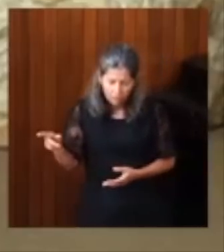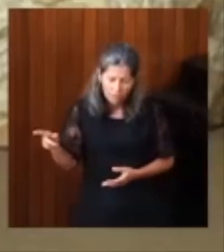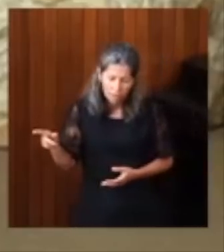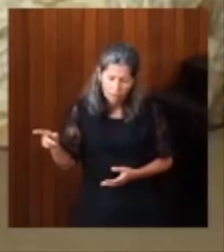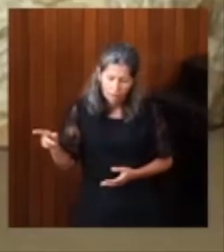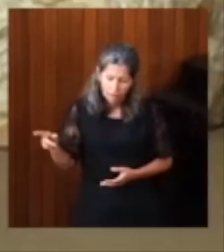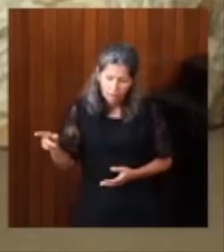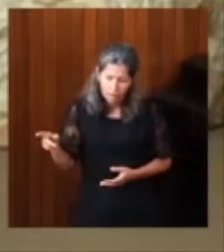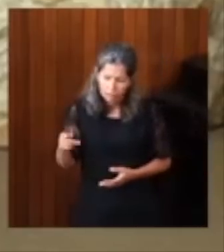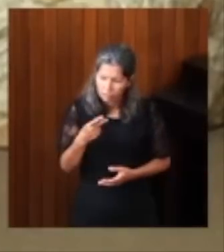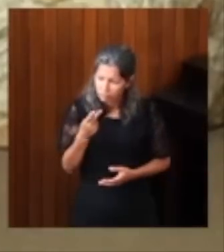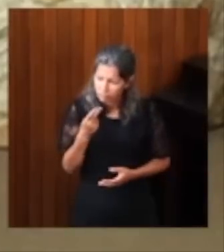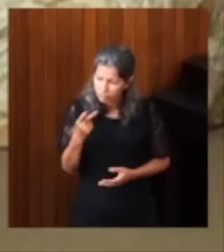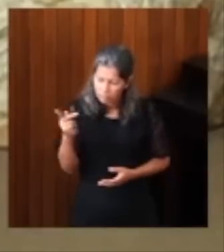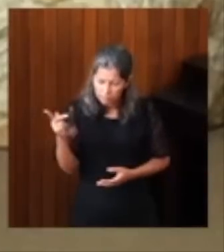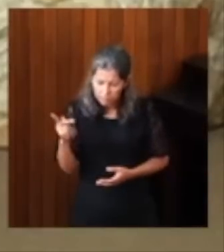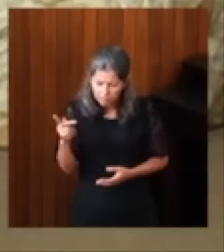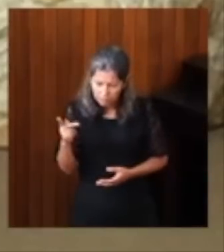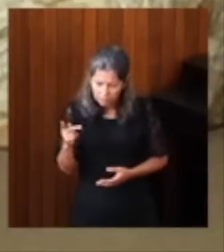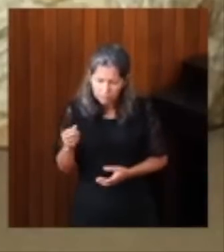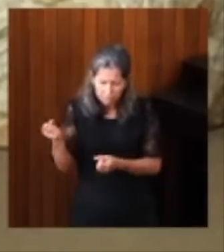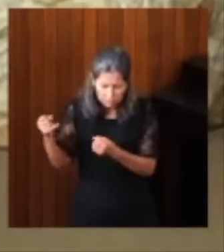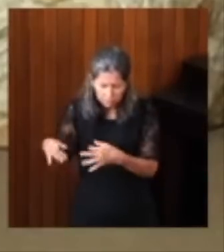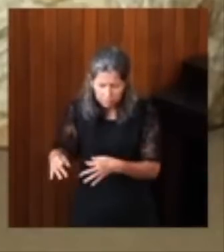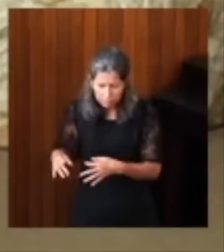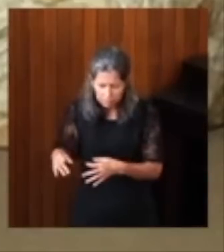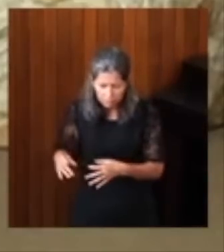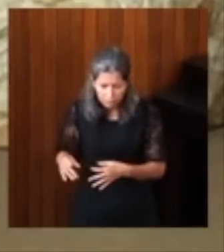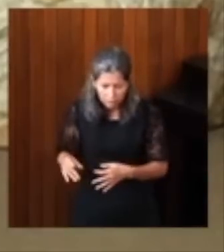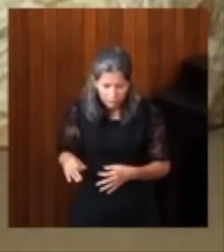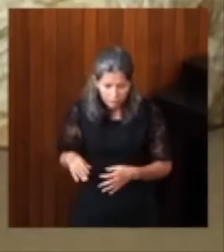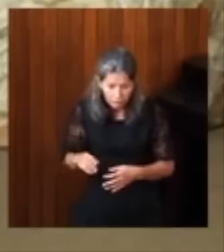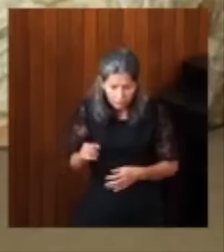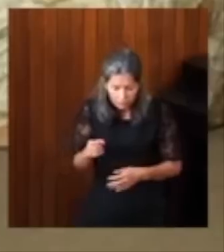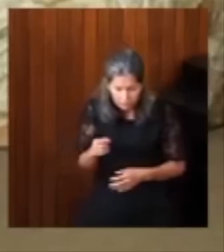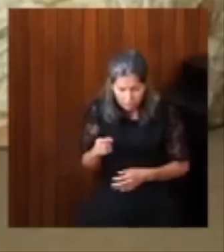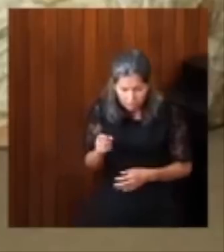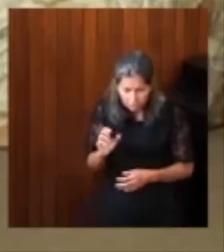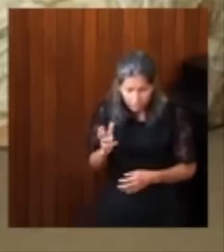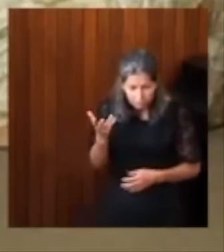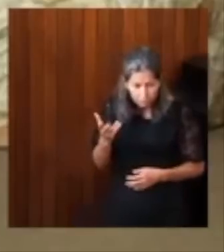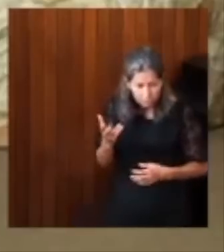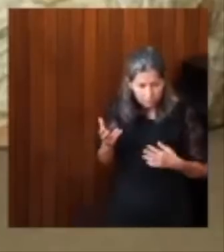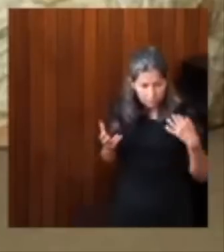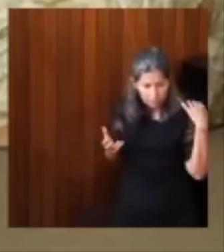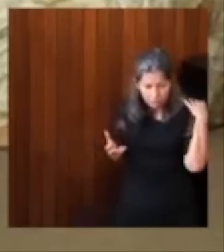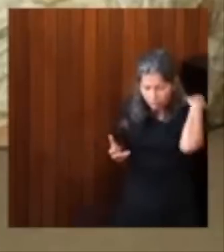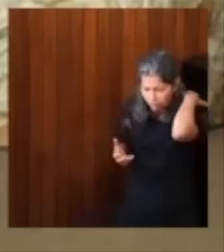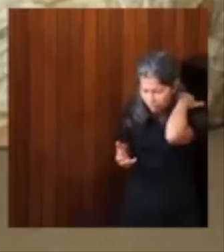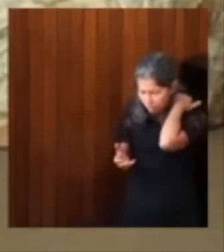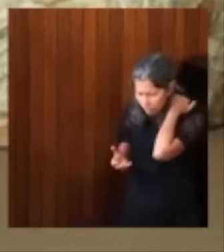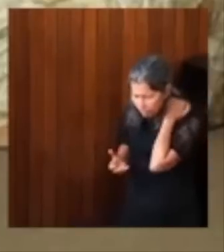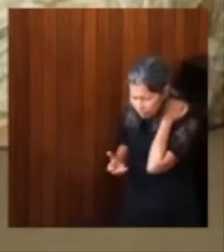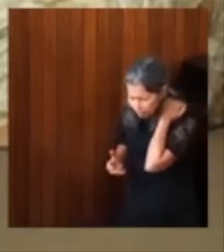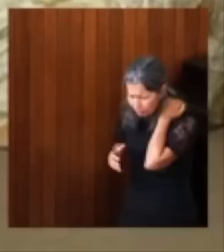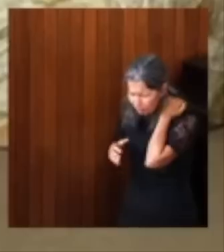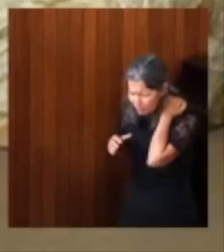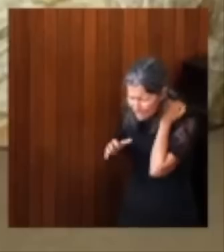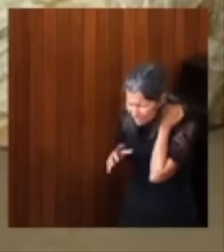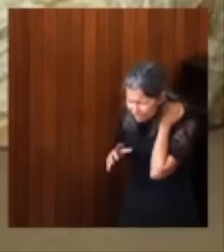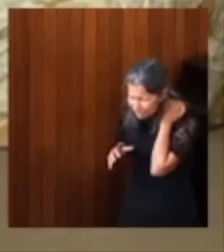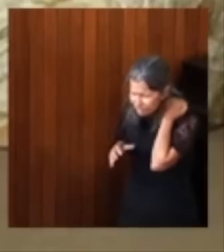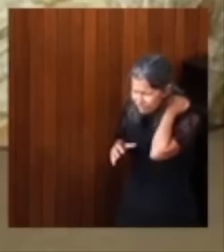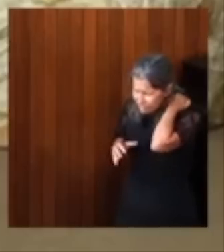peito e não conseguia mais respirar. Eu era jovem, tinha 18 anos, saudável, nunca tive nenhum problema respiratório. E de repente aquela